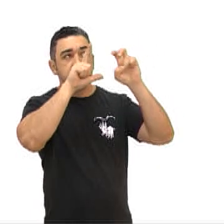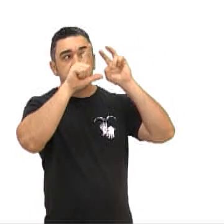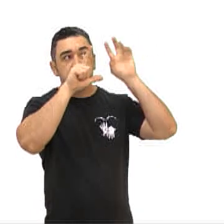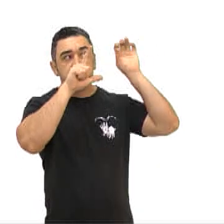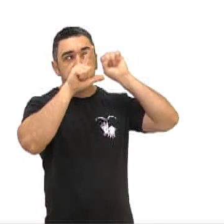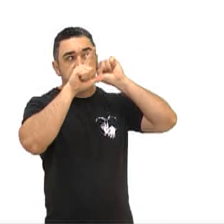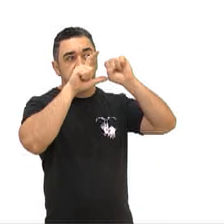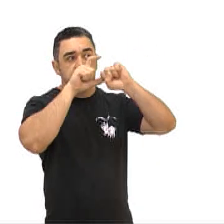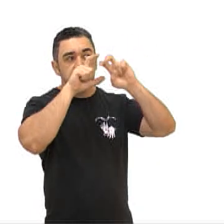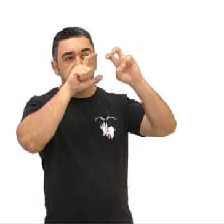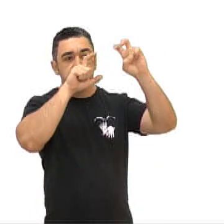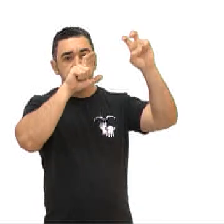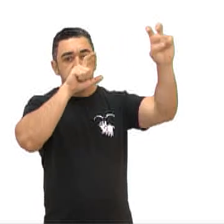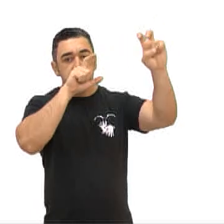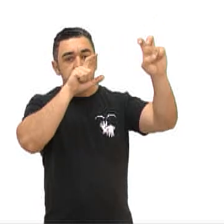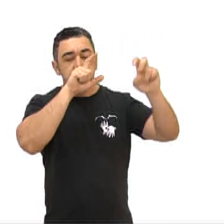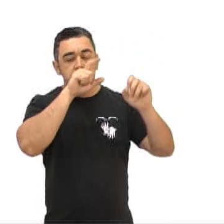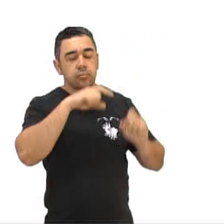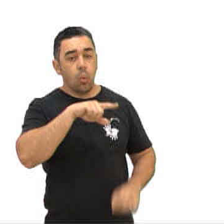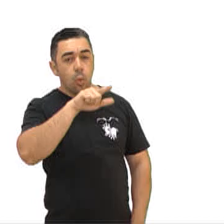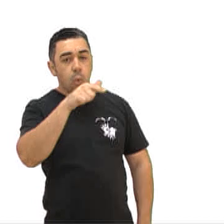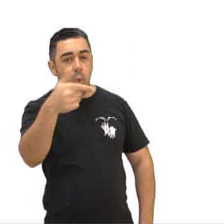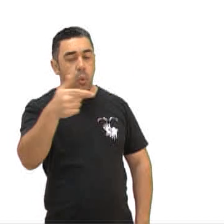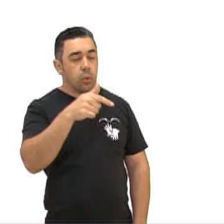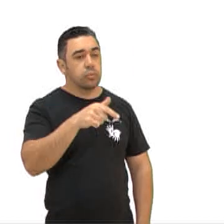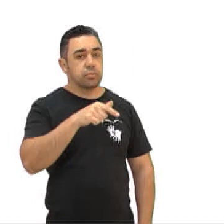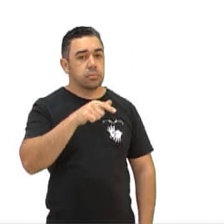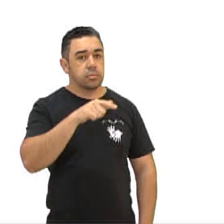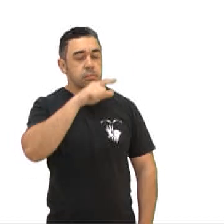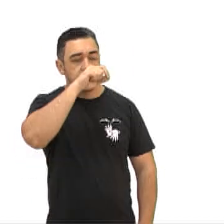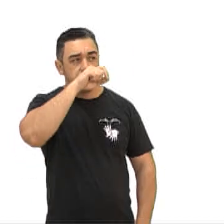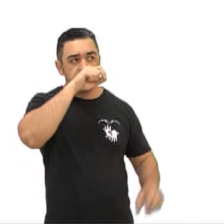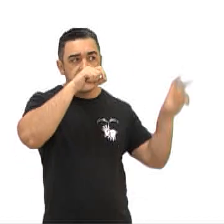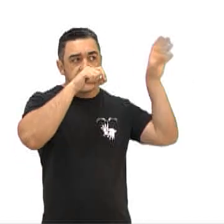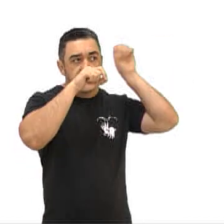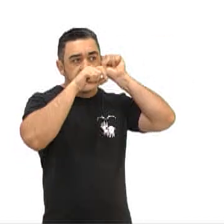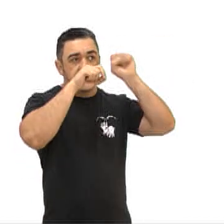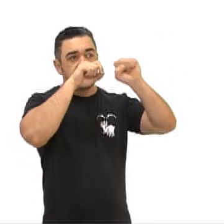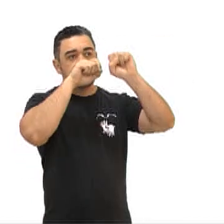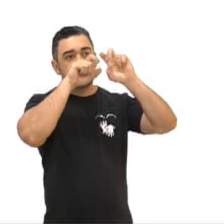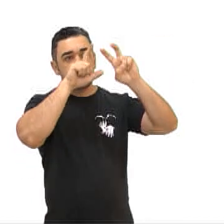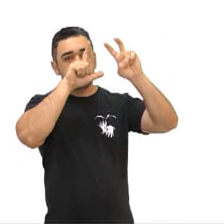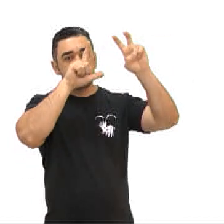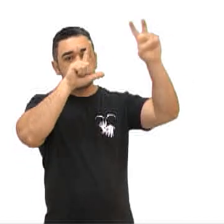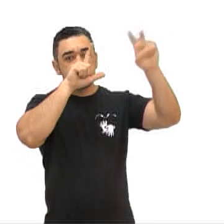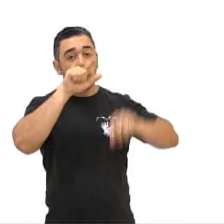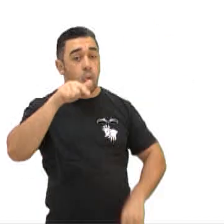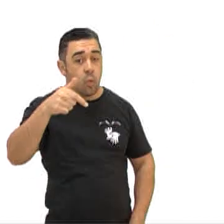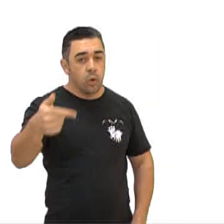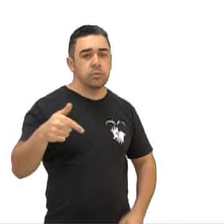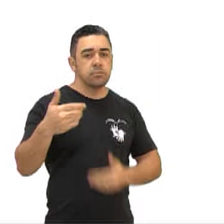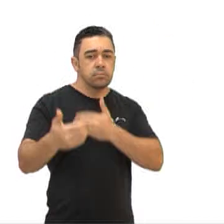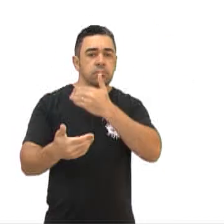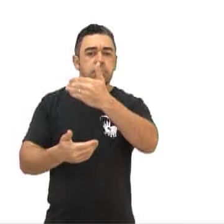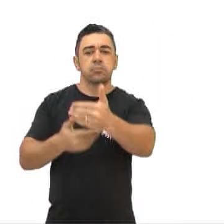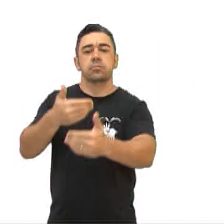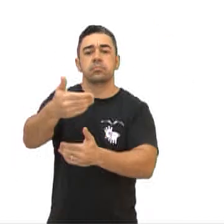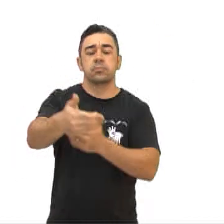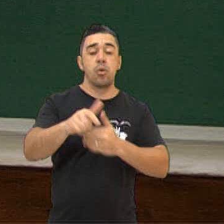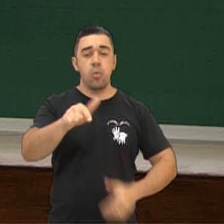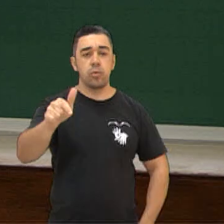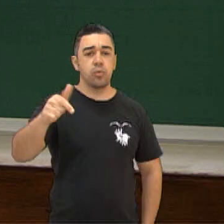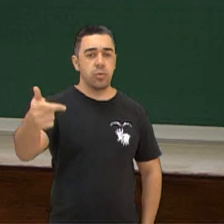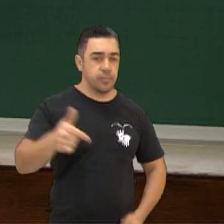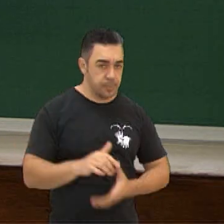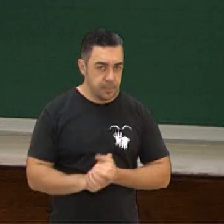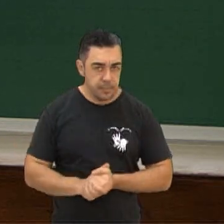esse grito que ele e o lance a outro, de um outro galo que apanhe o grito que um galo antes e o lance a